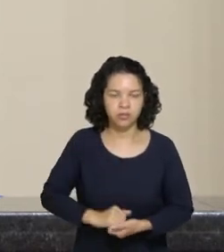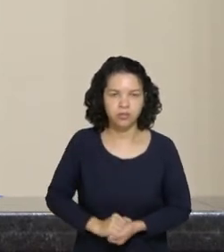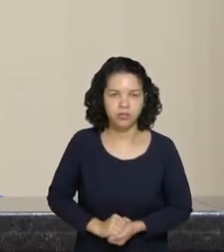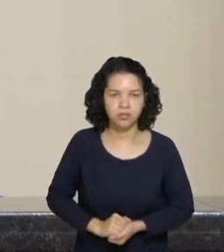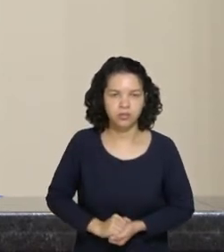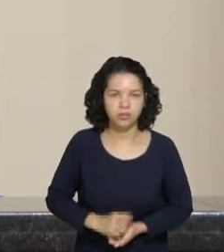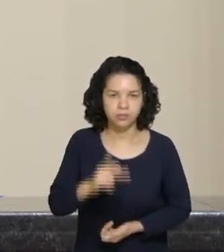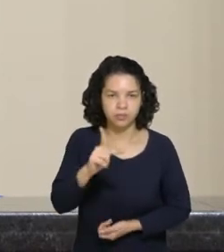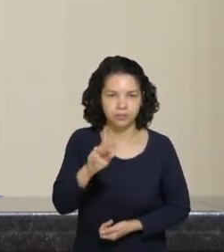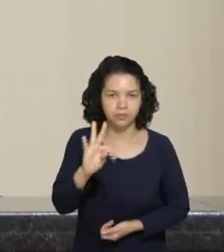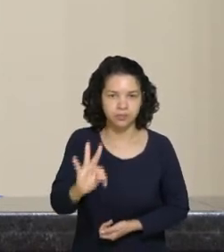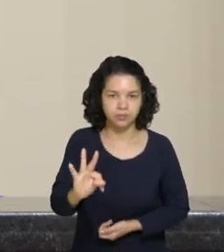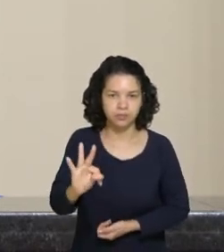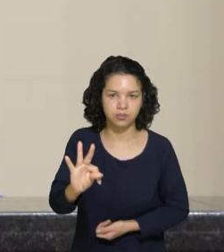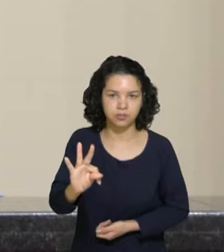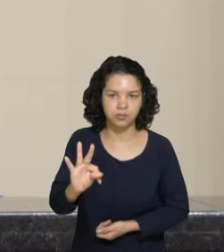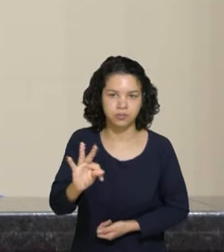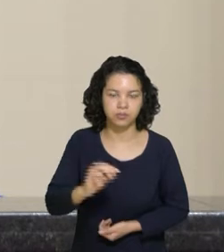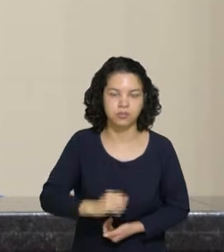PT,